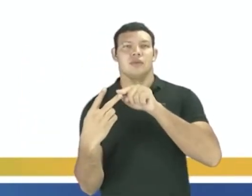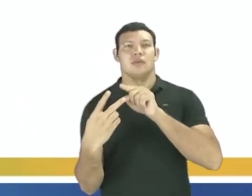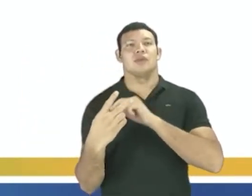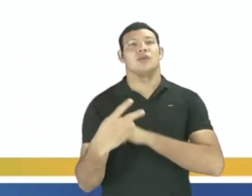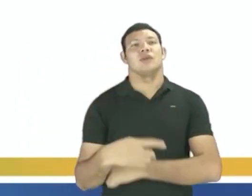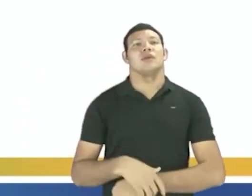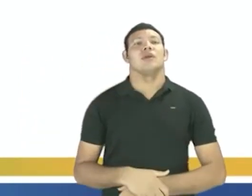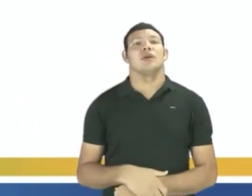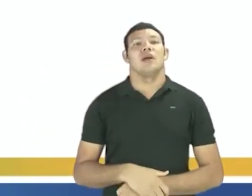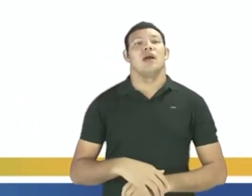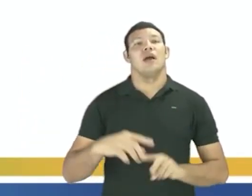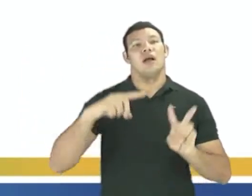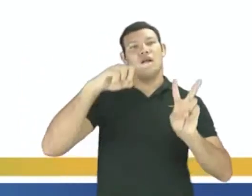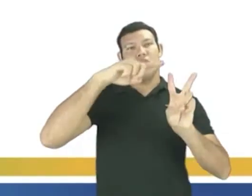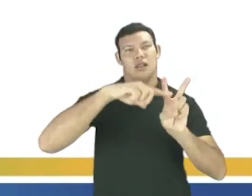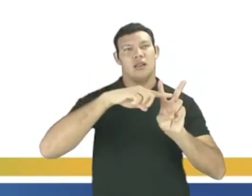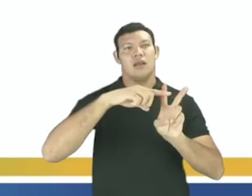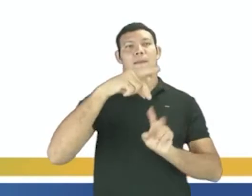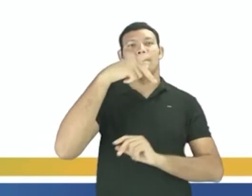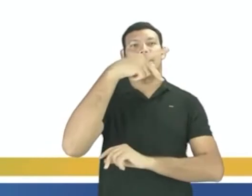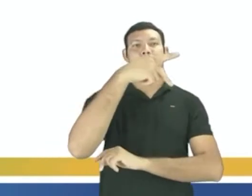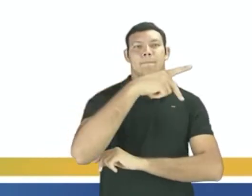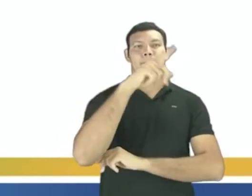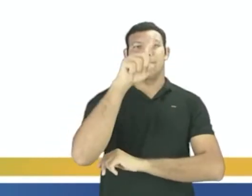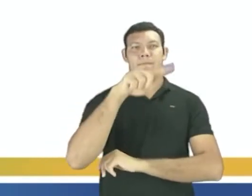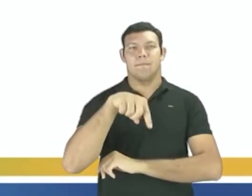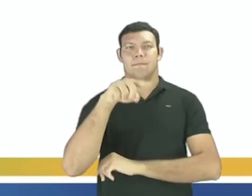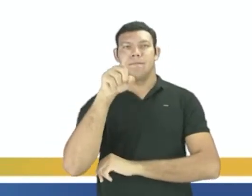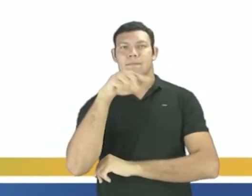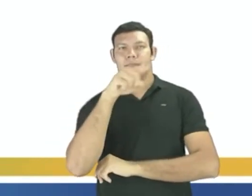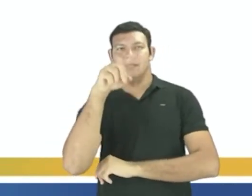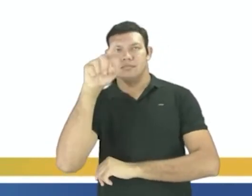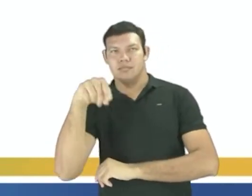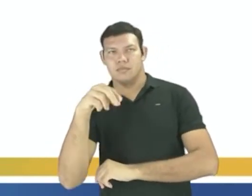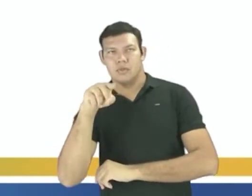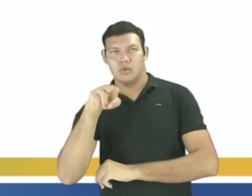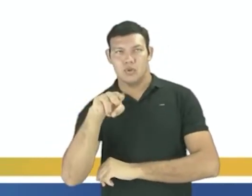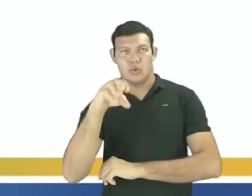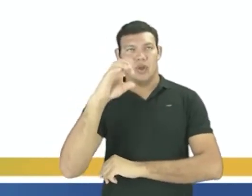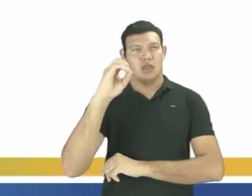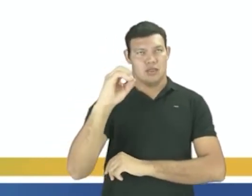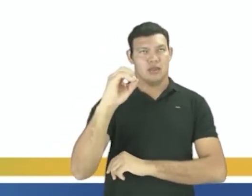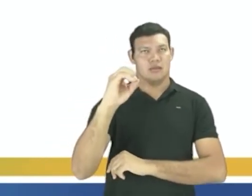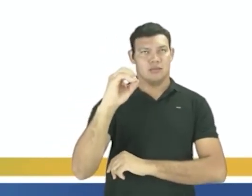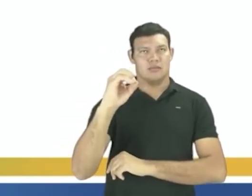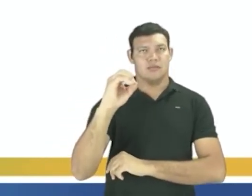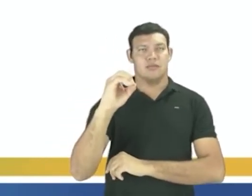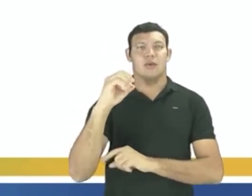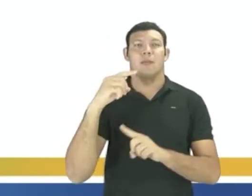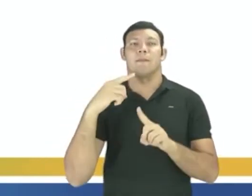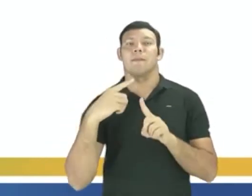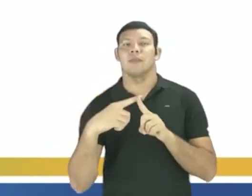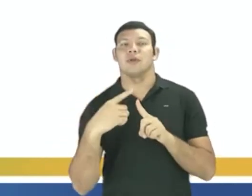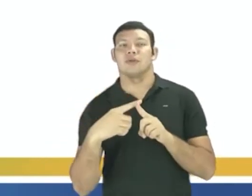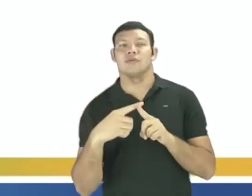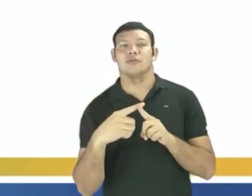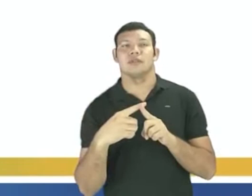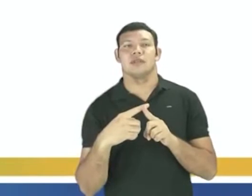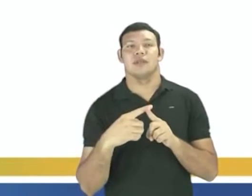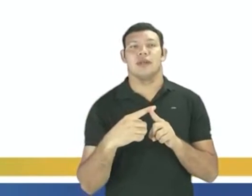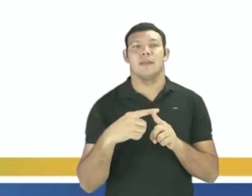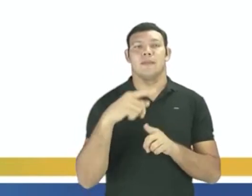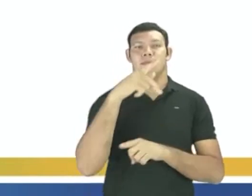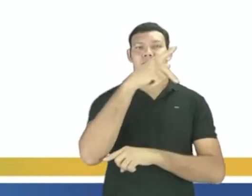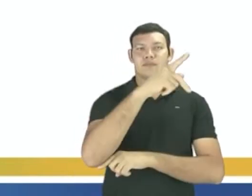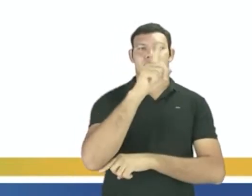2 é igual a zero, né? Nós temos também um i, que é a raiz de p de x, pois a p de i é